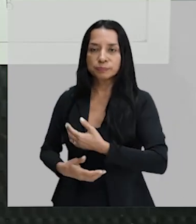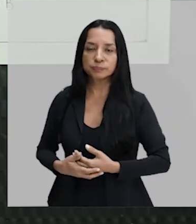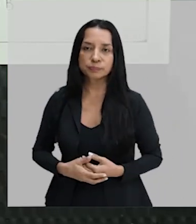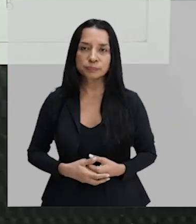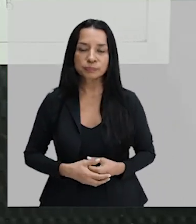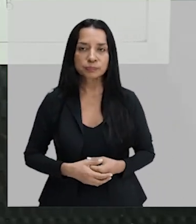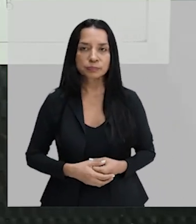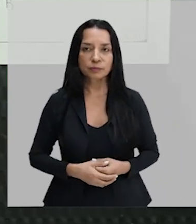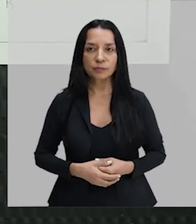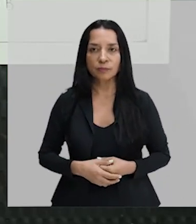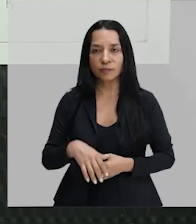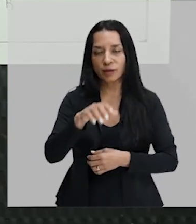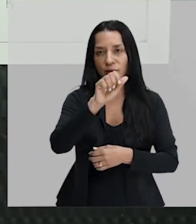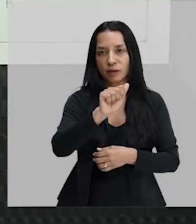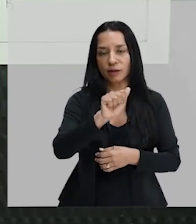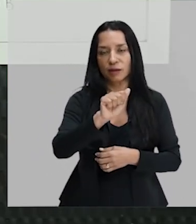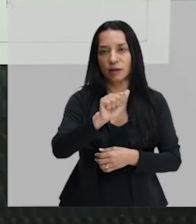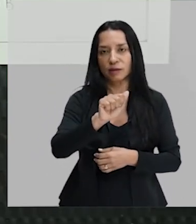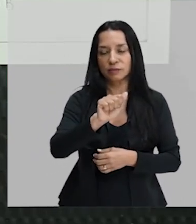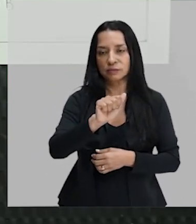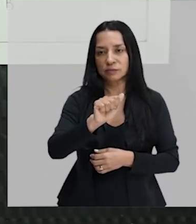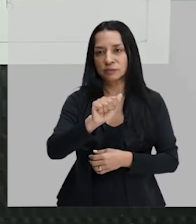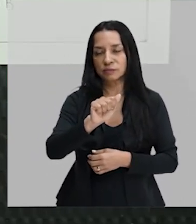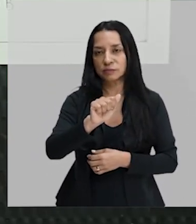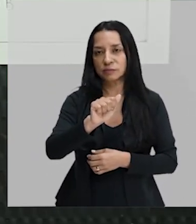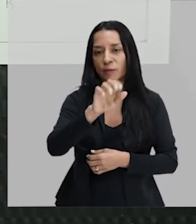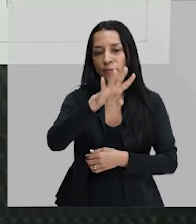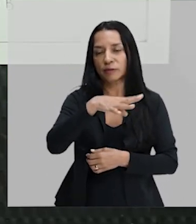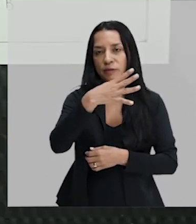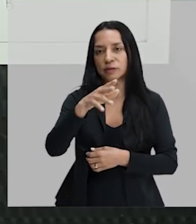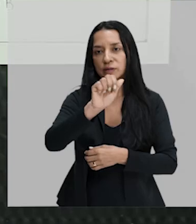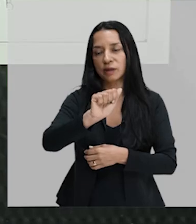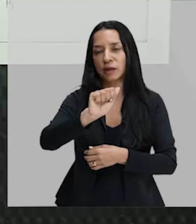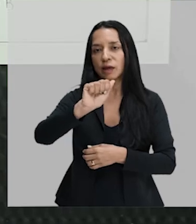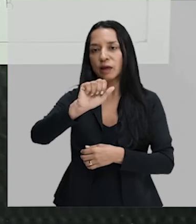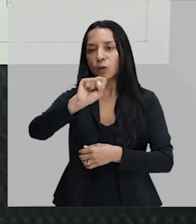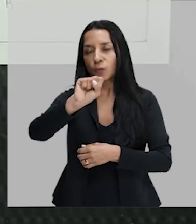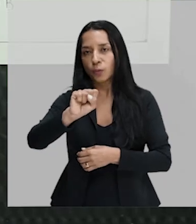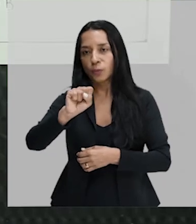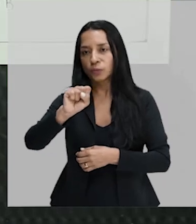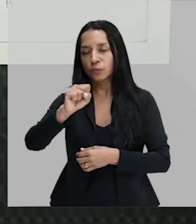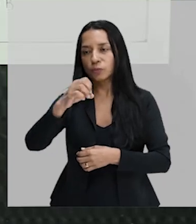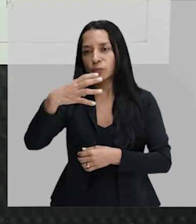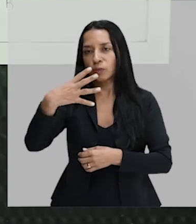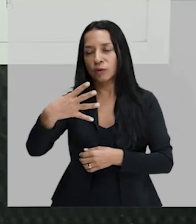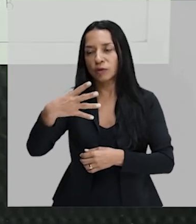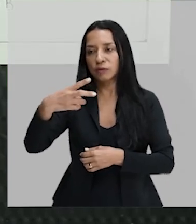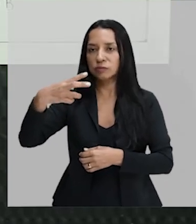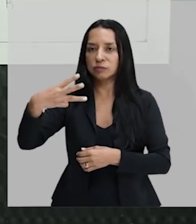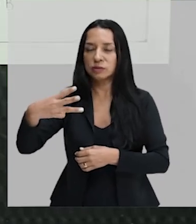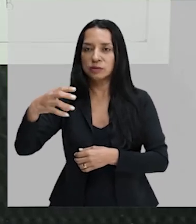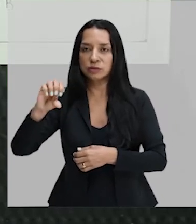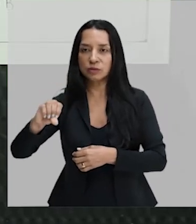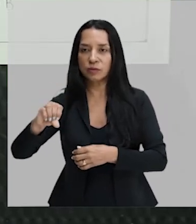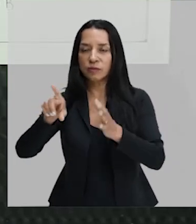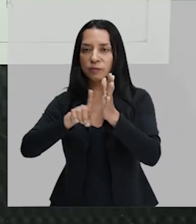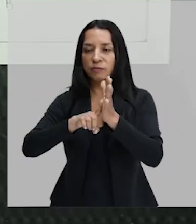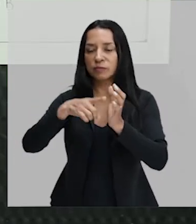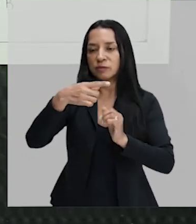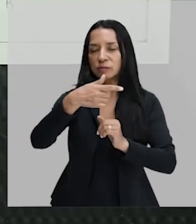matriz A. 8, 4, 3, 9. Menos 7, menos 10.